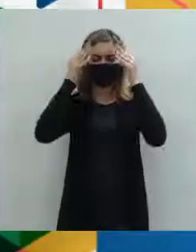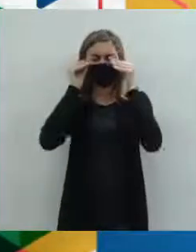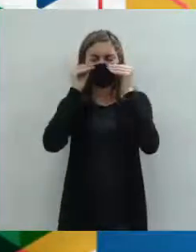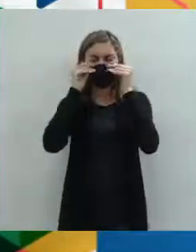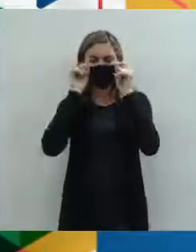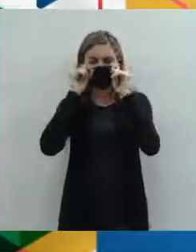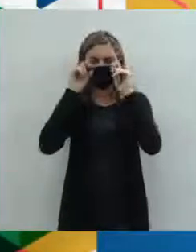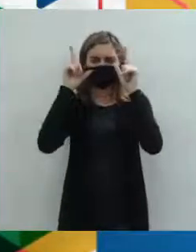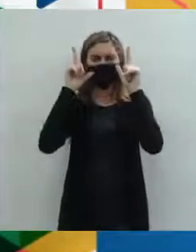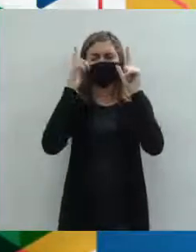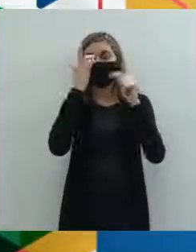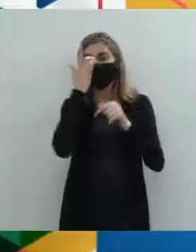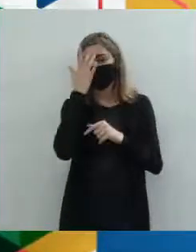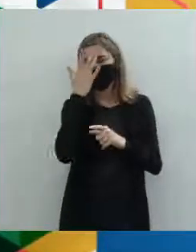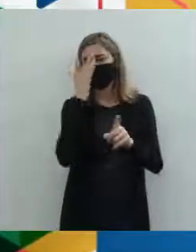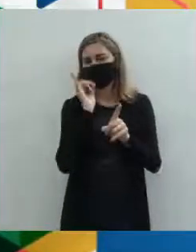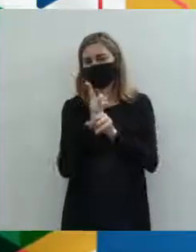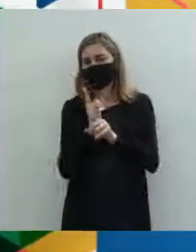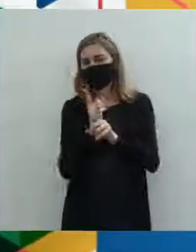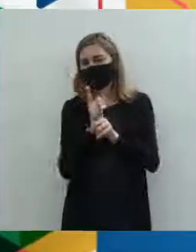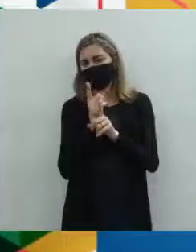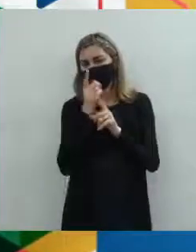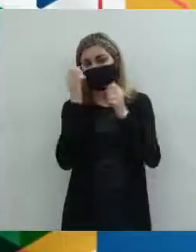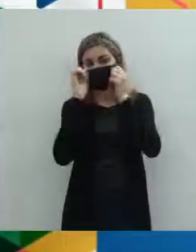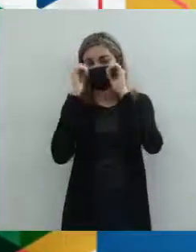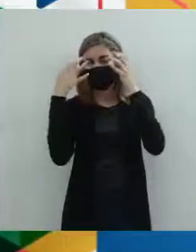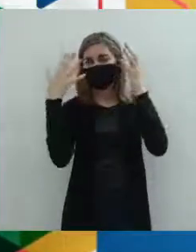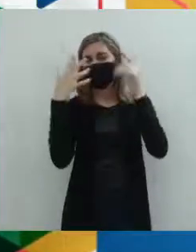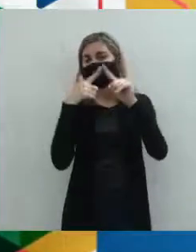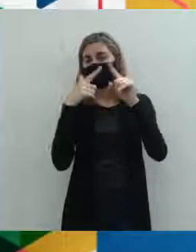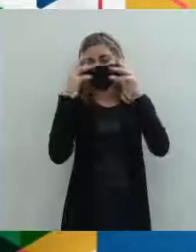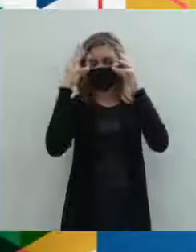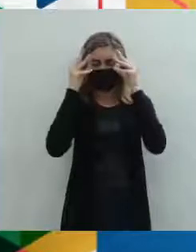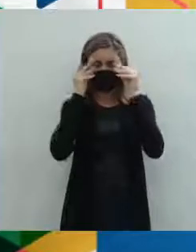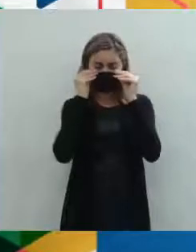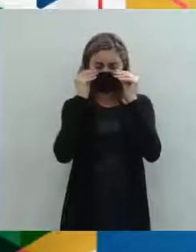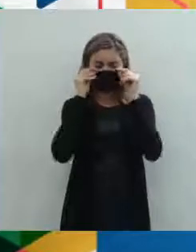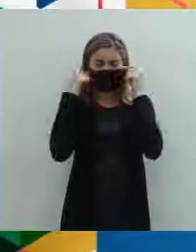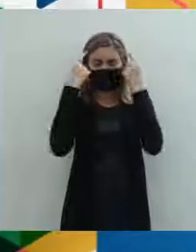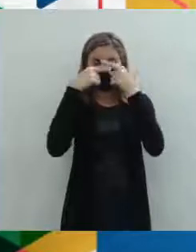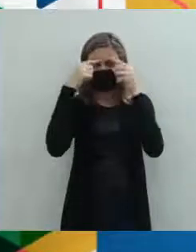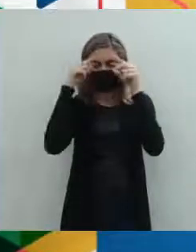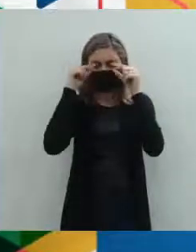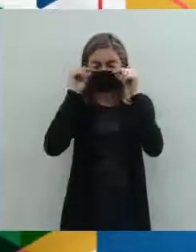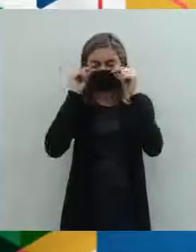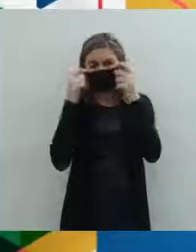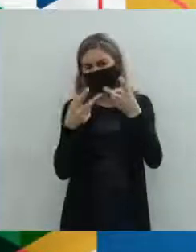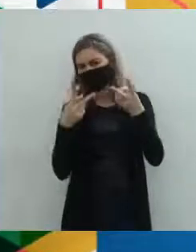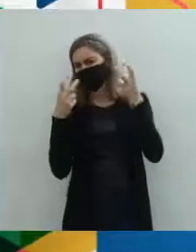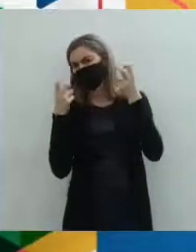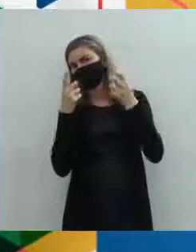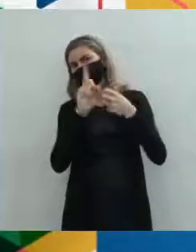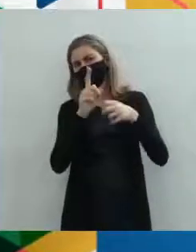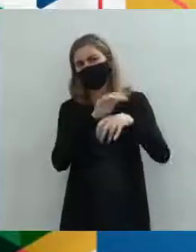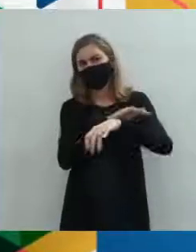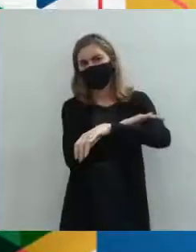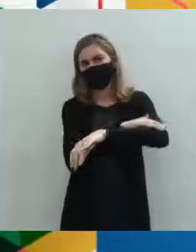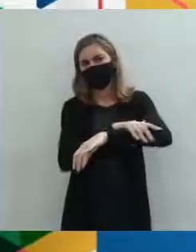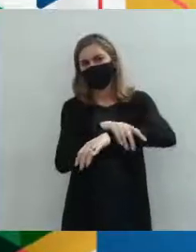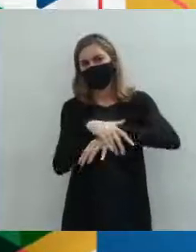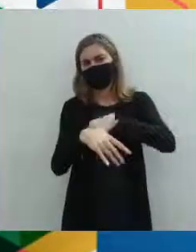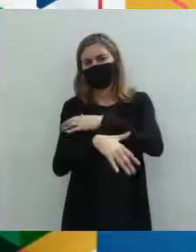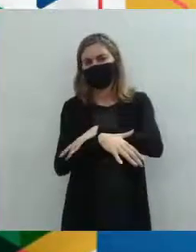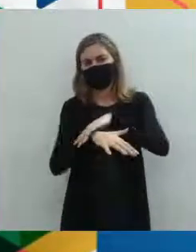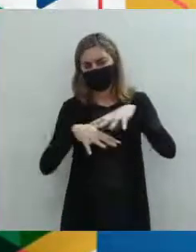tivesse com o olhinho aberto, era mais fácil de você identificar por causa do brilho. Mas como ela está de olhinho fechado, então a pelugem, as